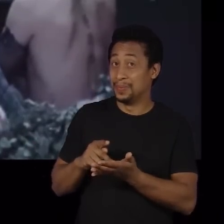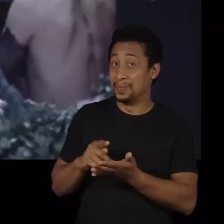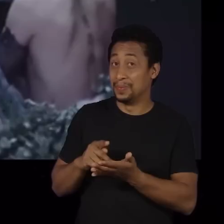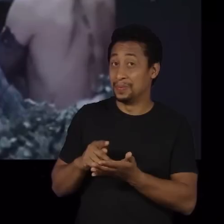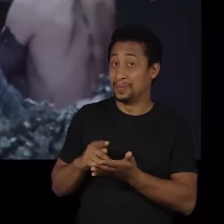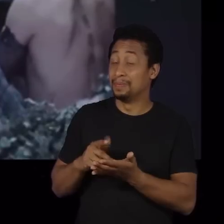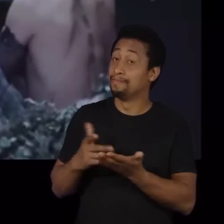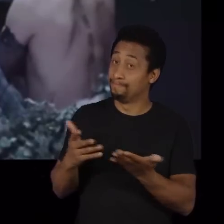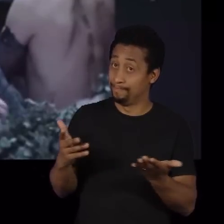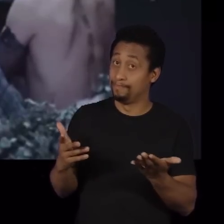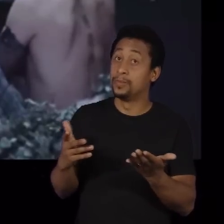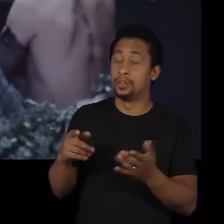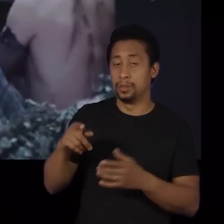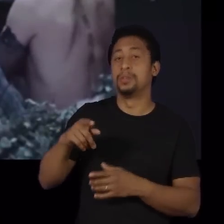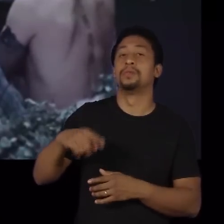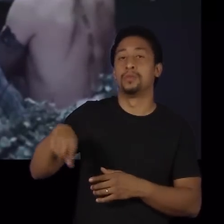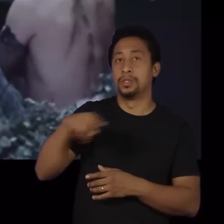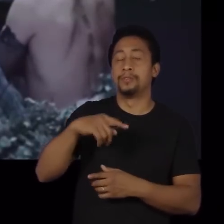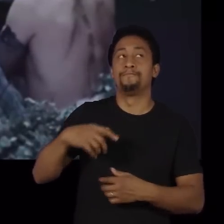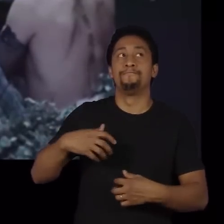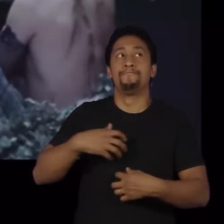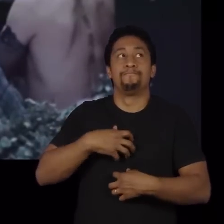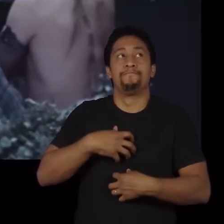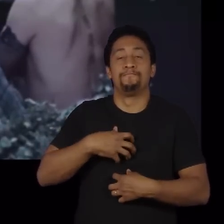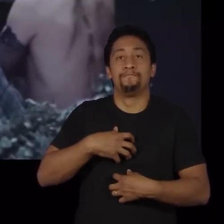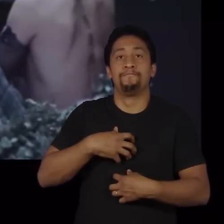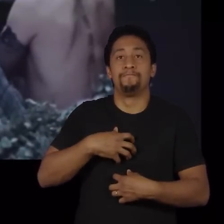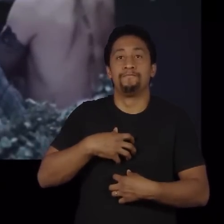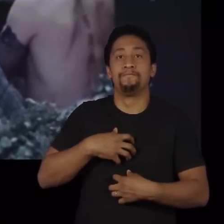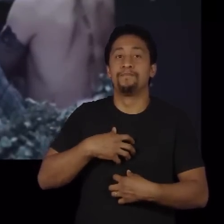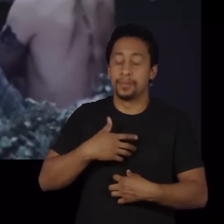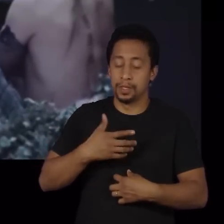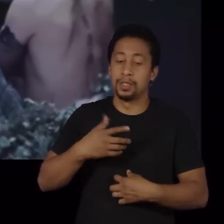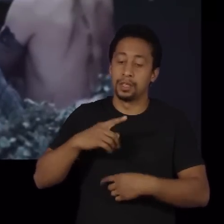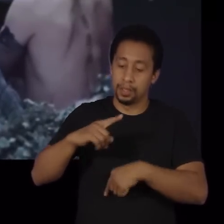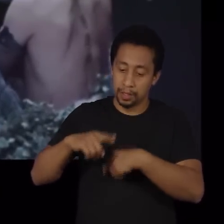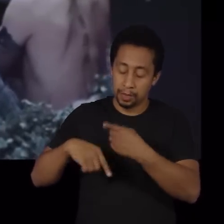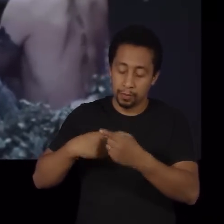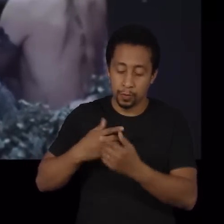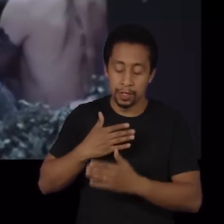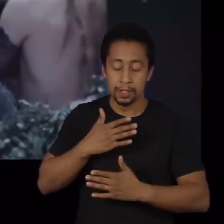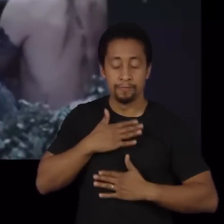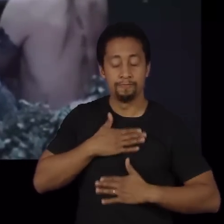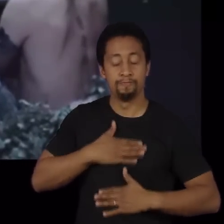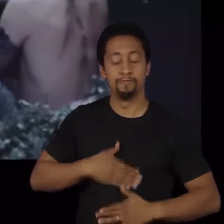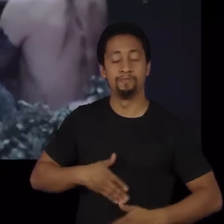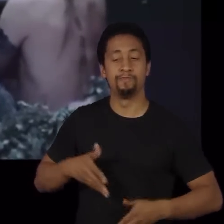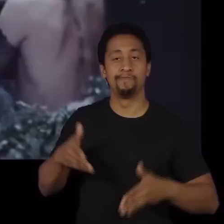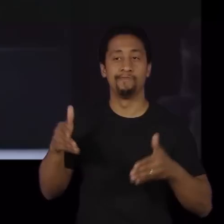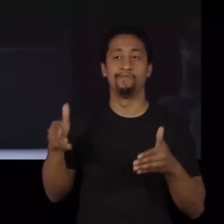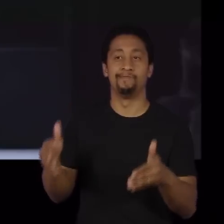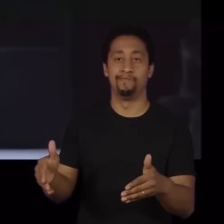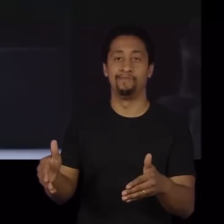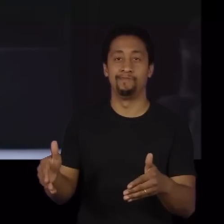te tomaria úmida e tênue, e então descansarias.